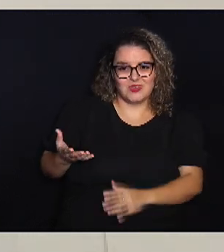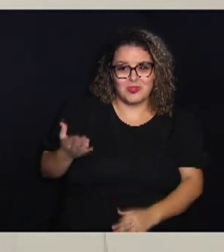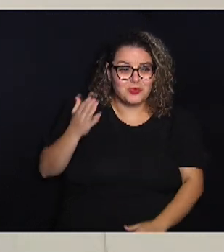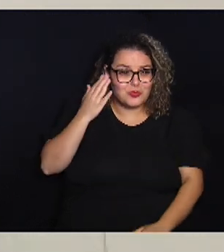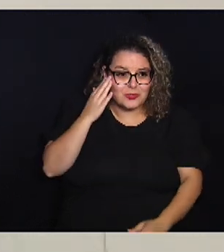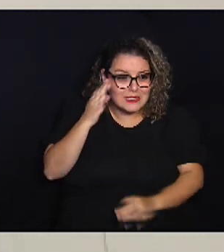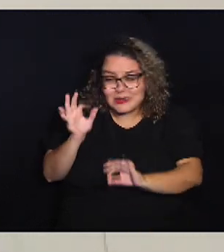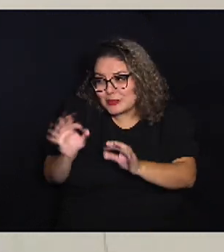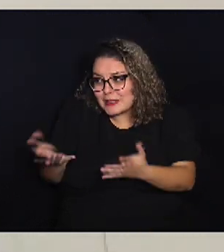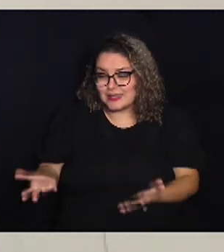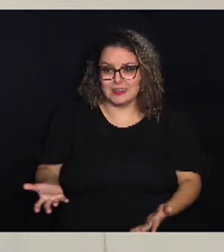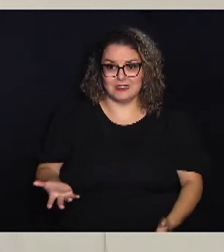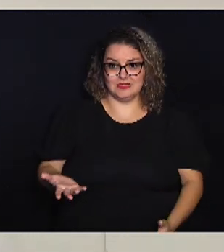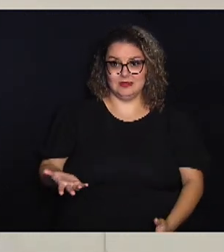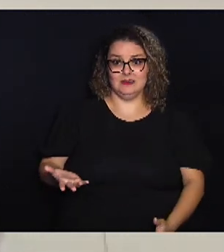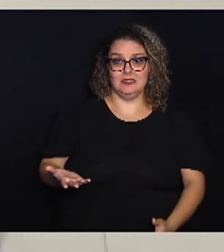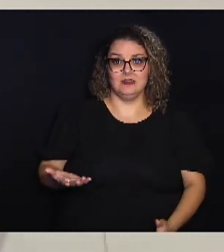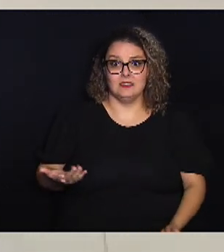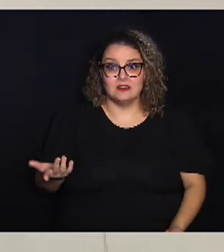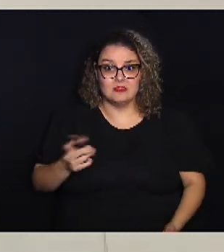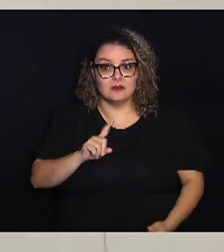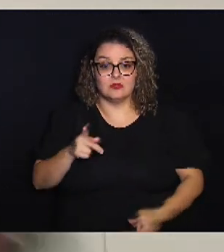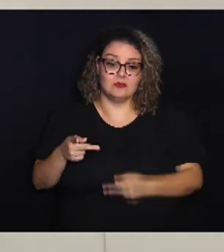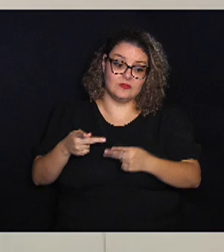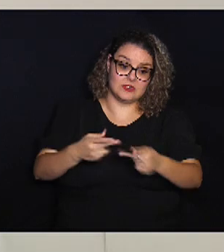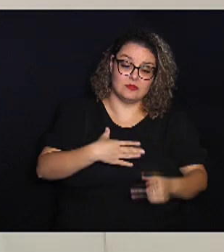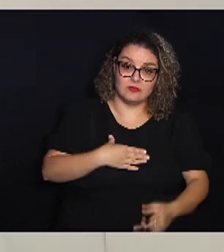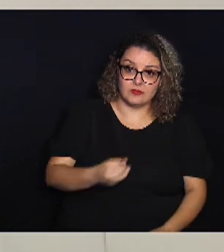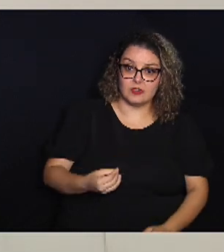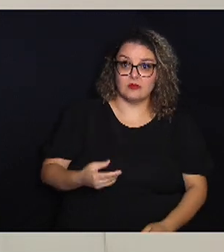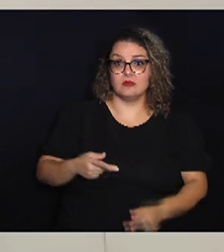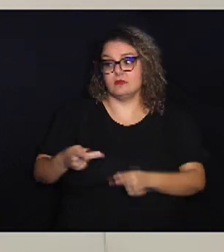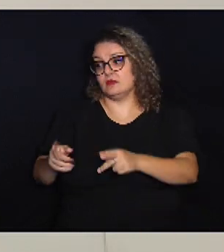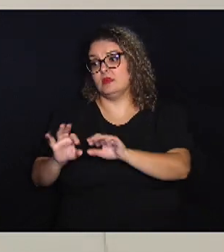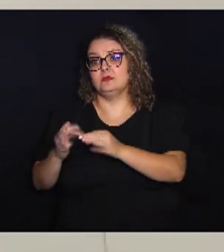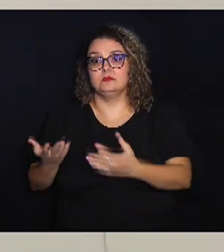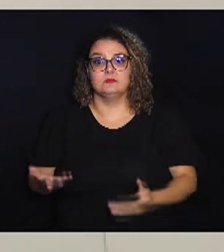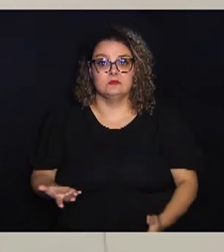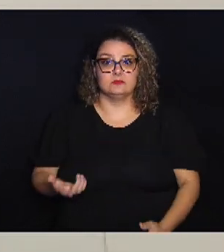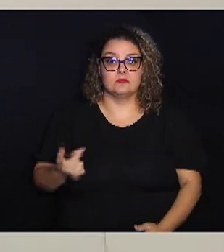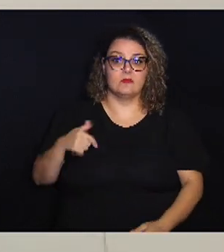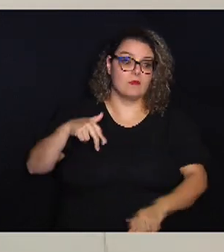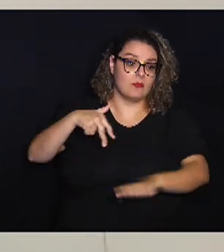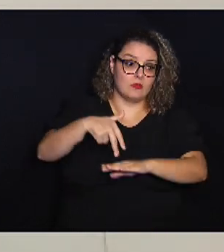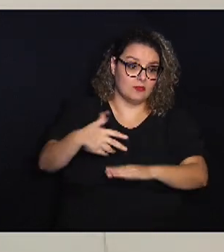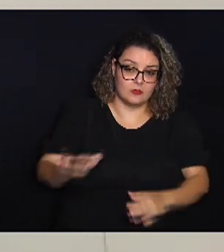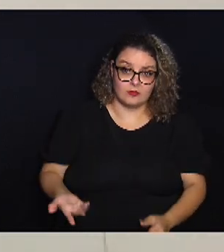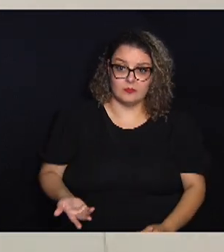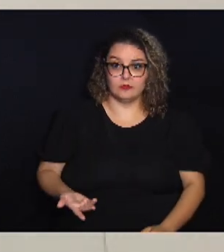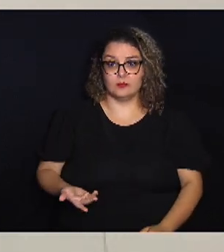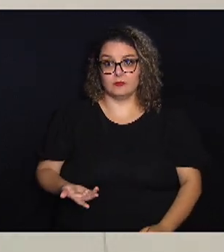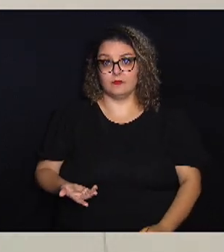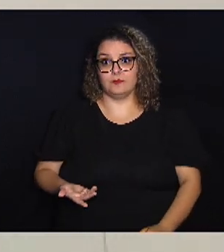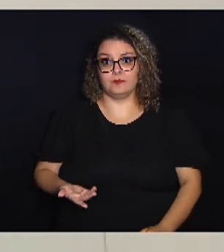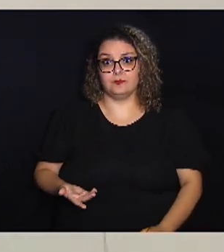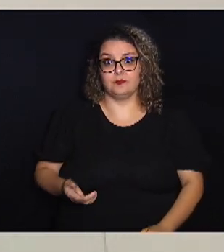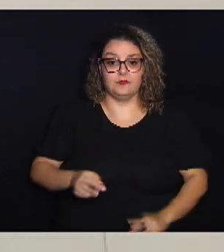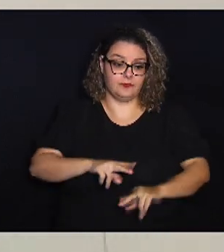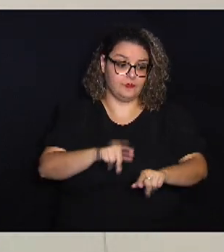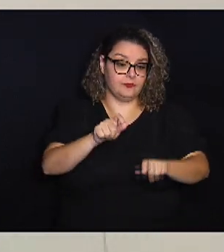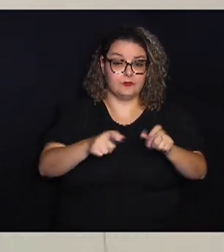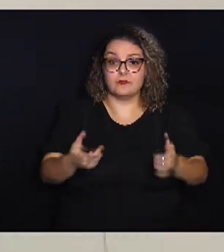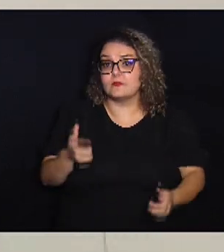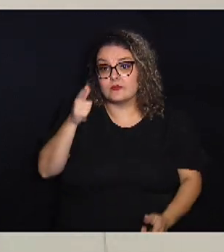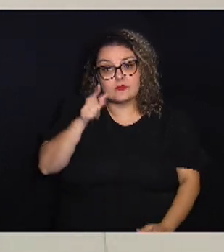vezes não visita um filho, não visita a família, porque fala, não vou ali com aquela quantidade de pessoas que eu não vou